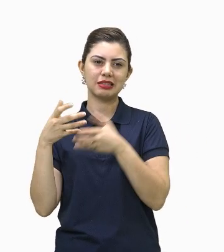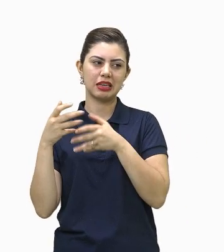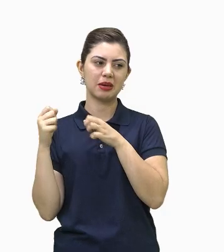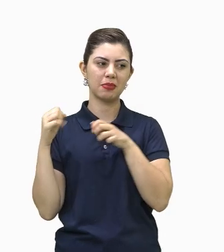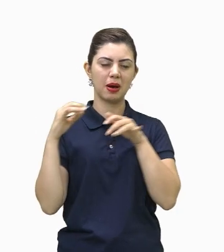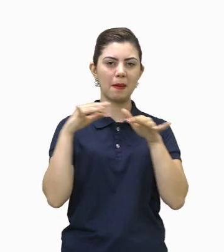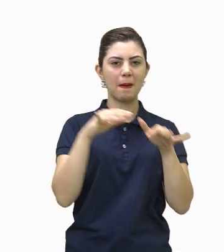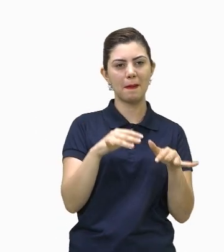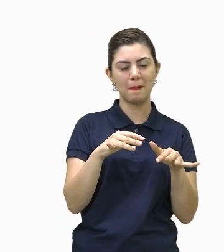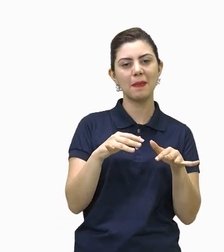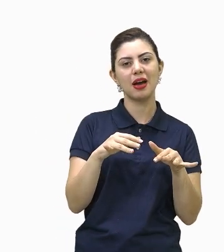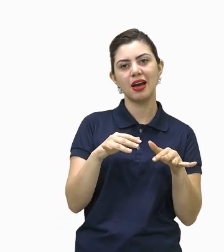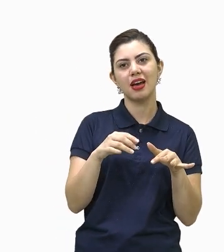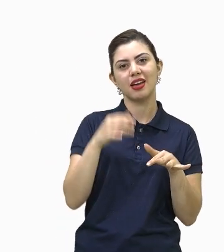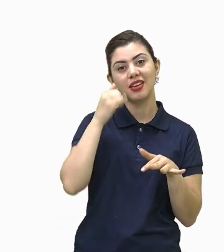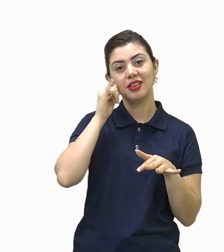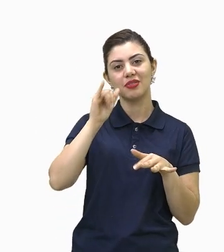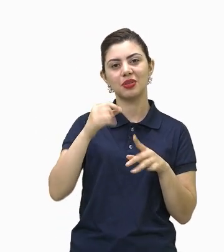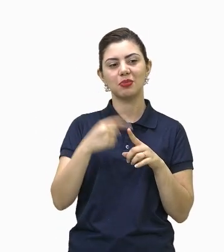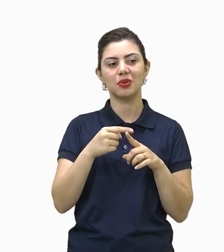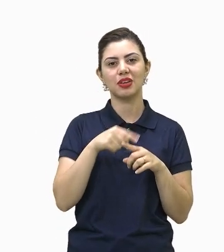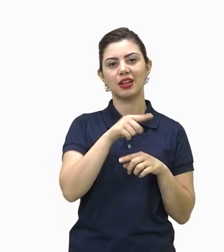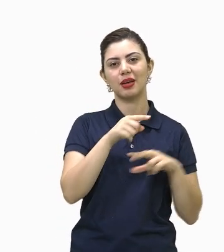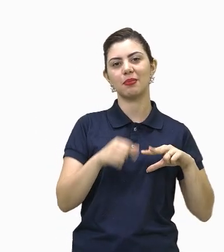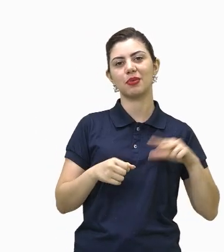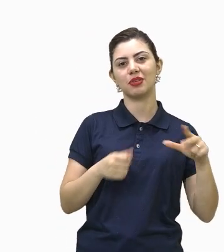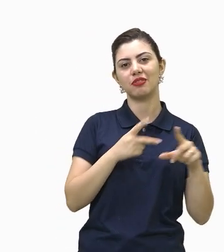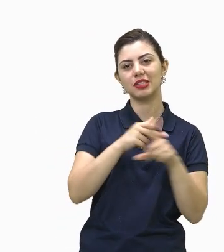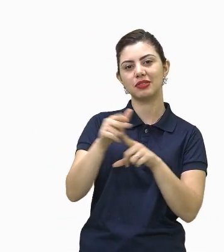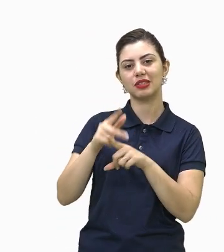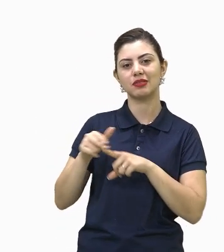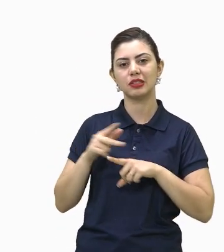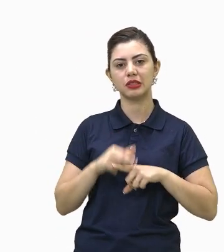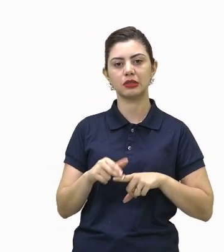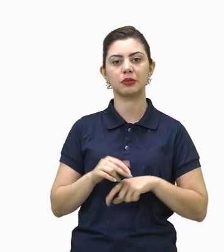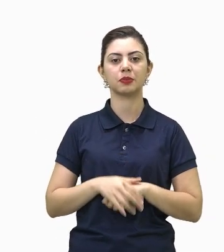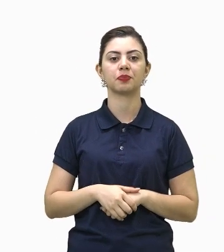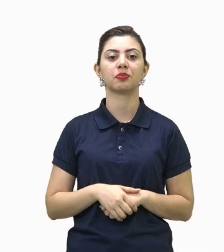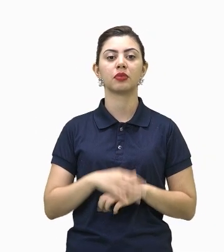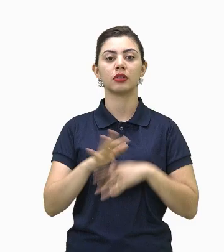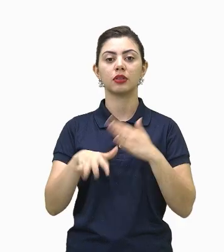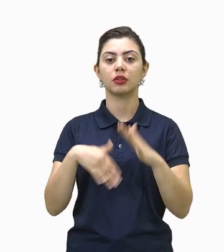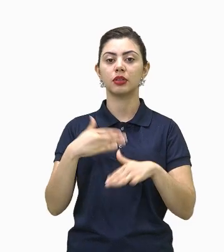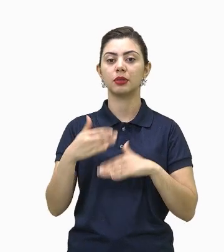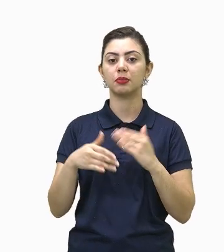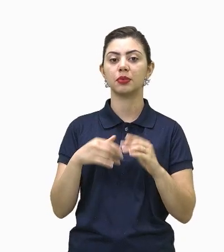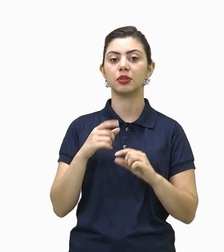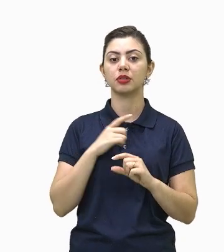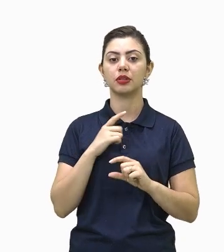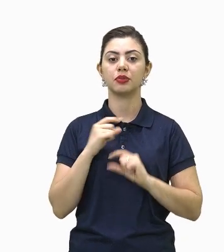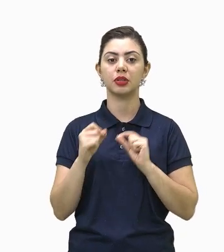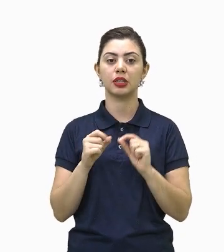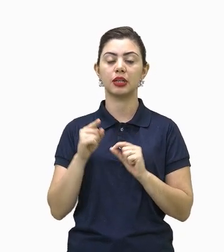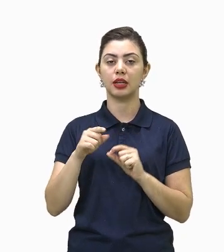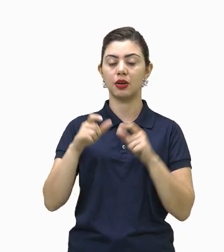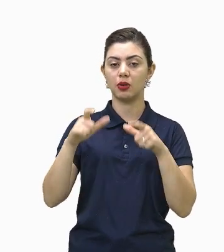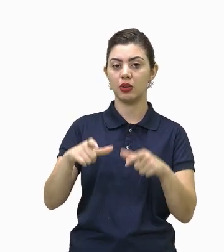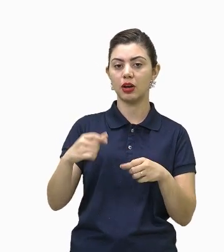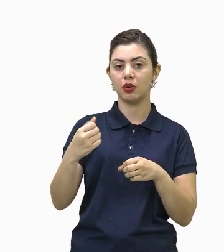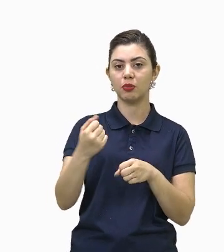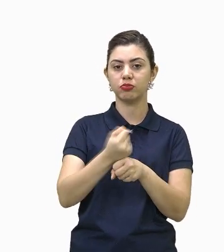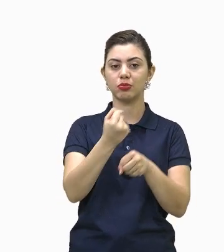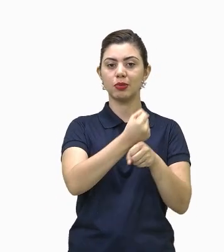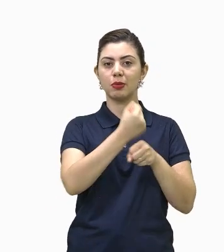estrangeira. A fundação de São Luís pelos franceses, posteriormente, foi incorporada à história e à cultura